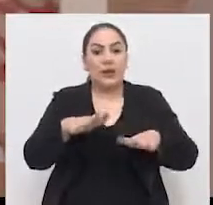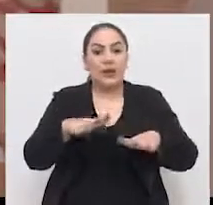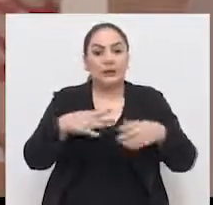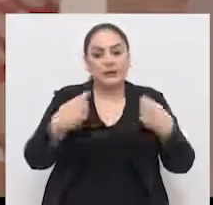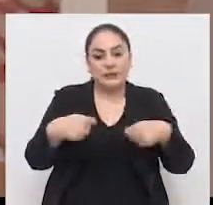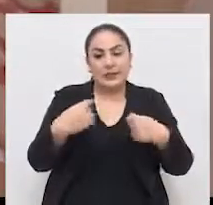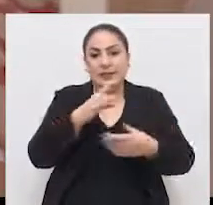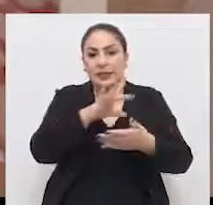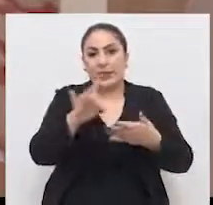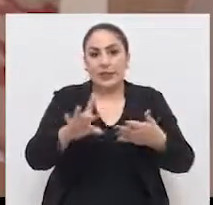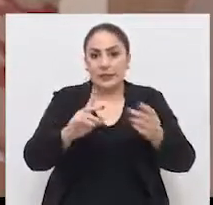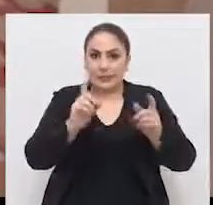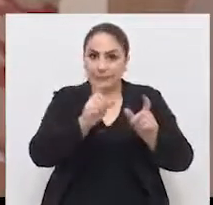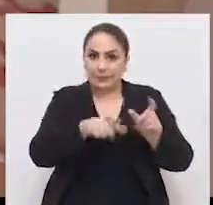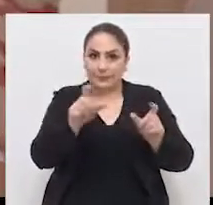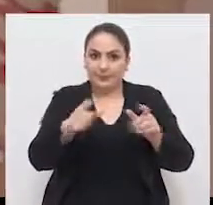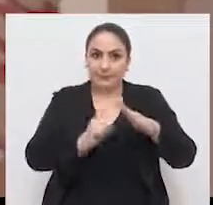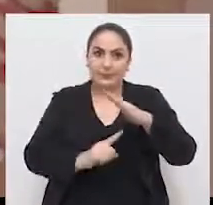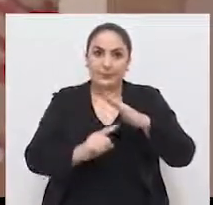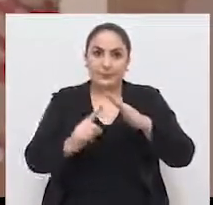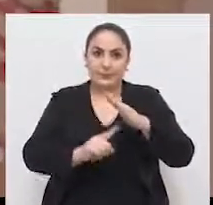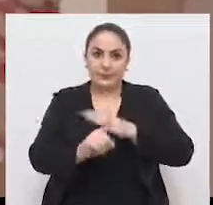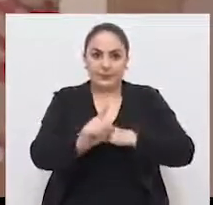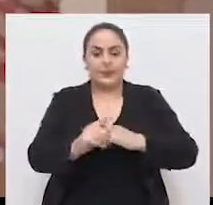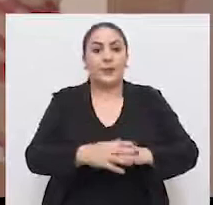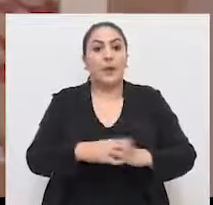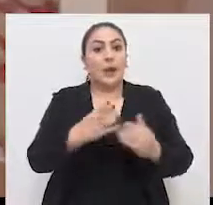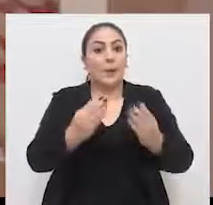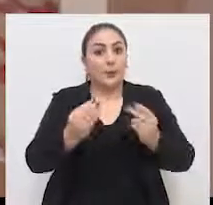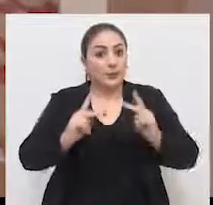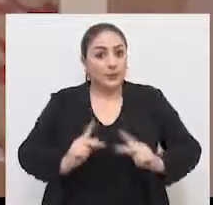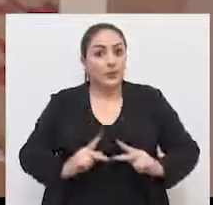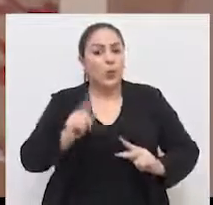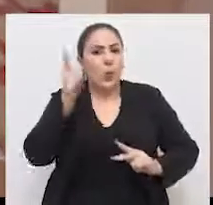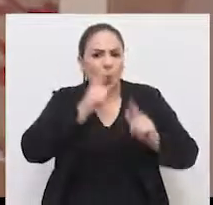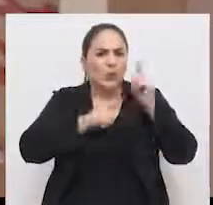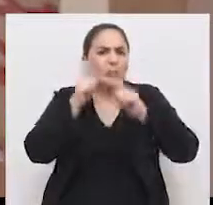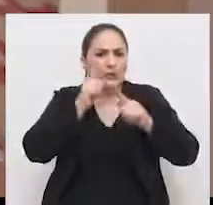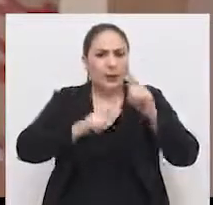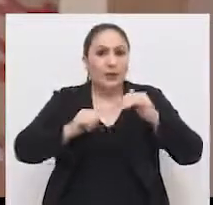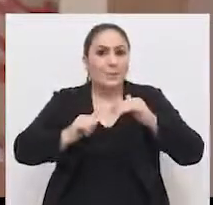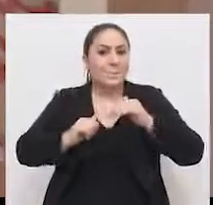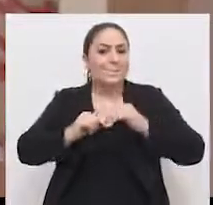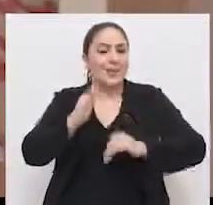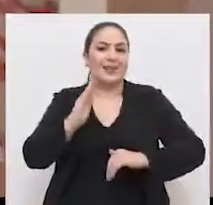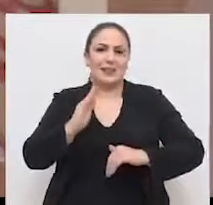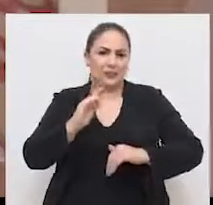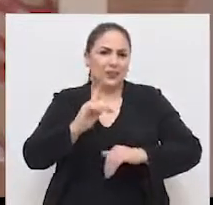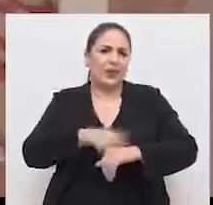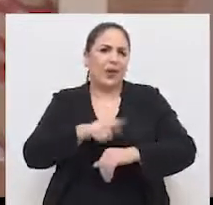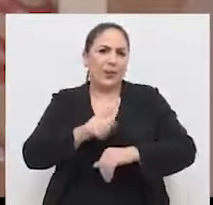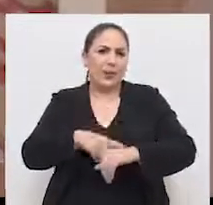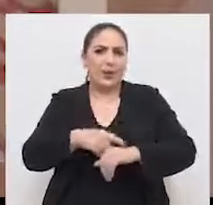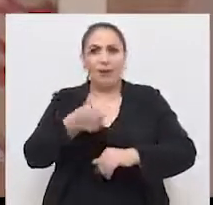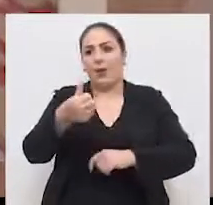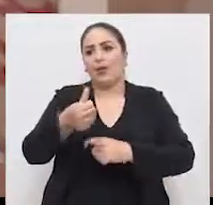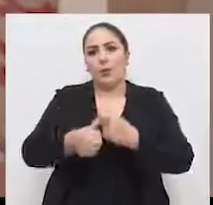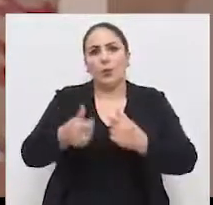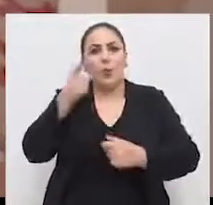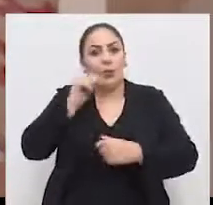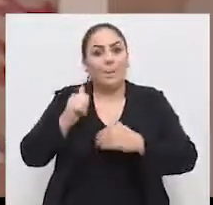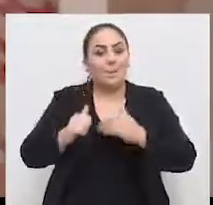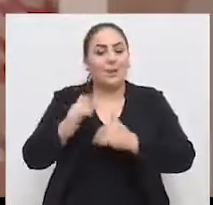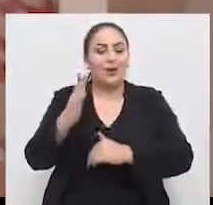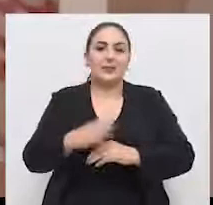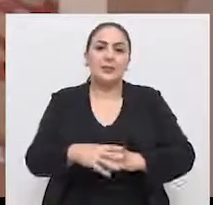necessidade do cabelo de cada cliente. Muitas pessoas conseguem até passar muito mais do que isso, muito mais do que